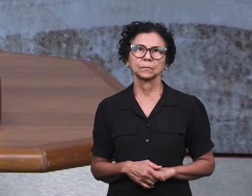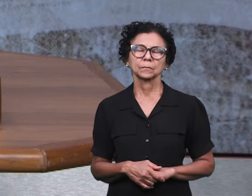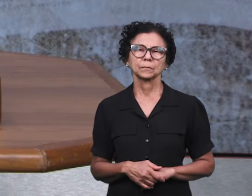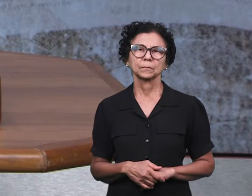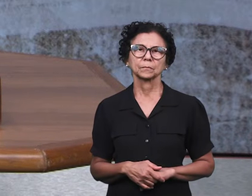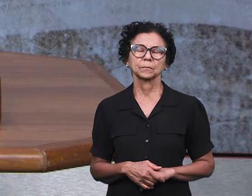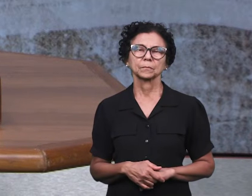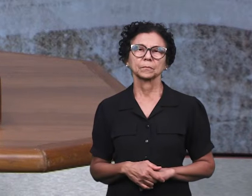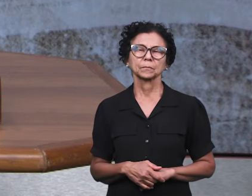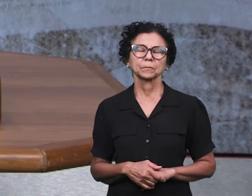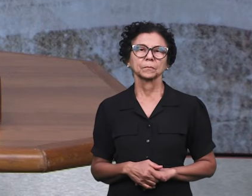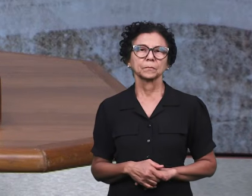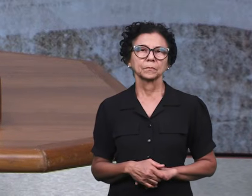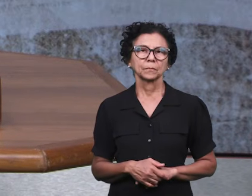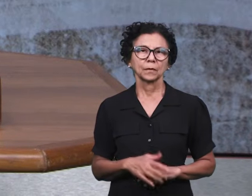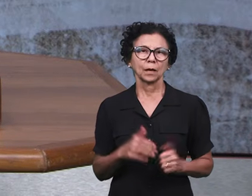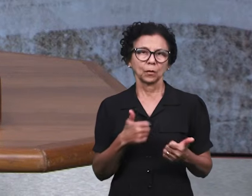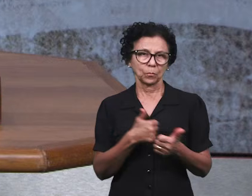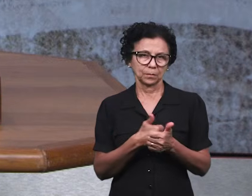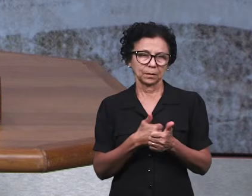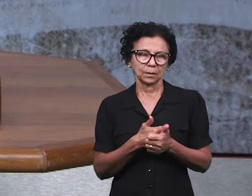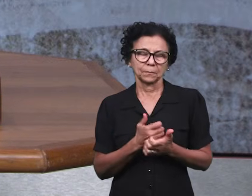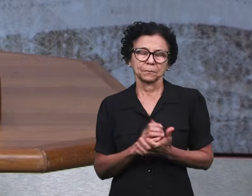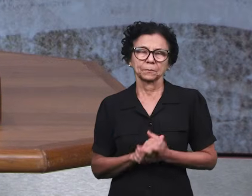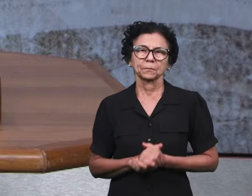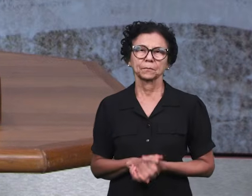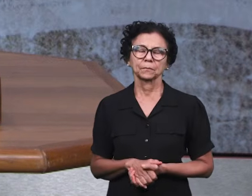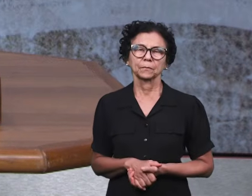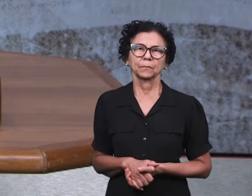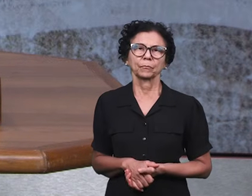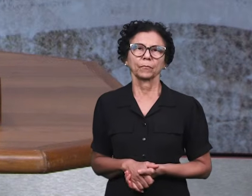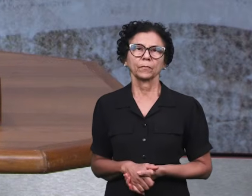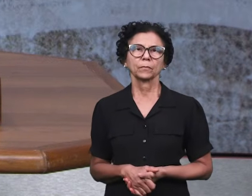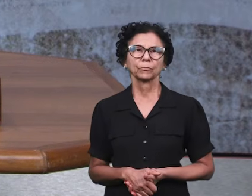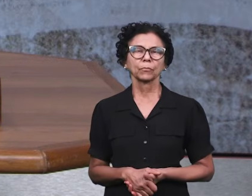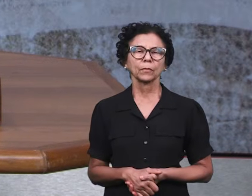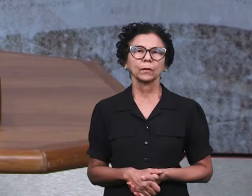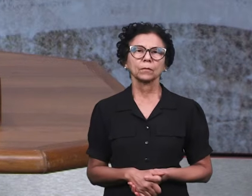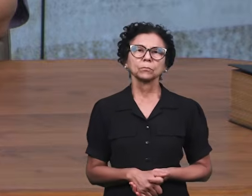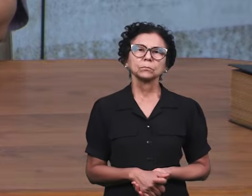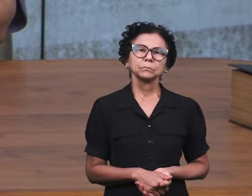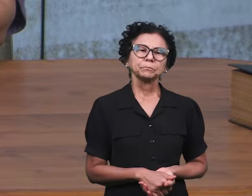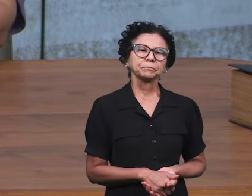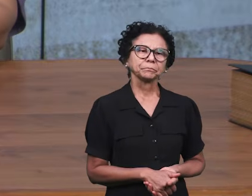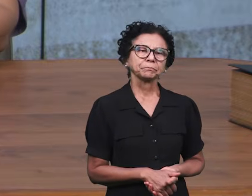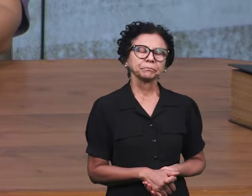nós vamos ler juntos a palavra do Senhor. Vamos iniciar a nossa leitura.